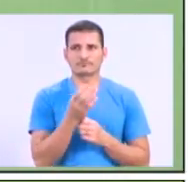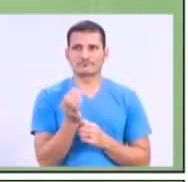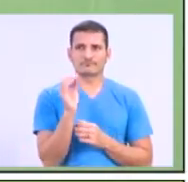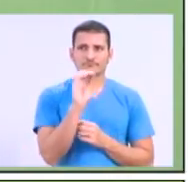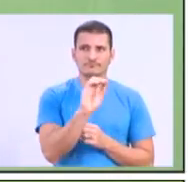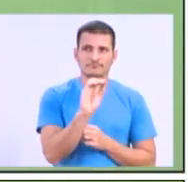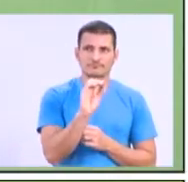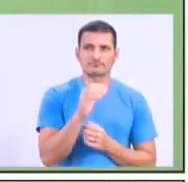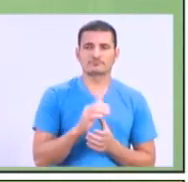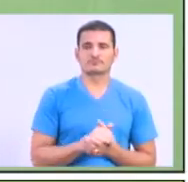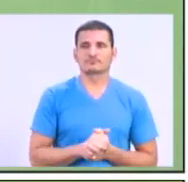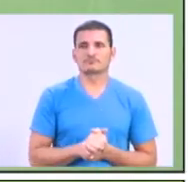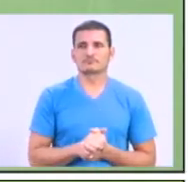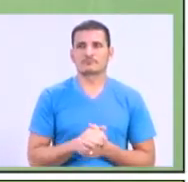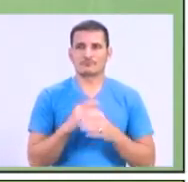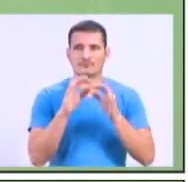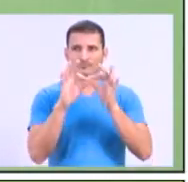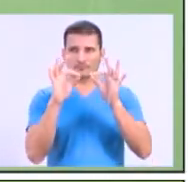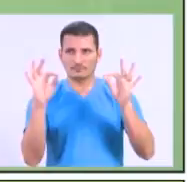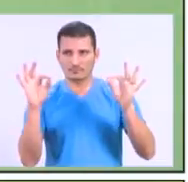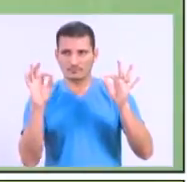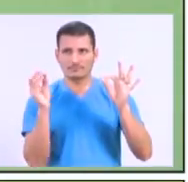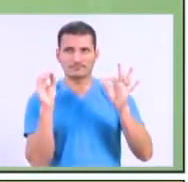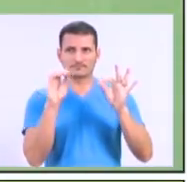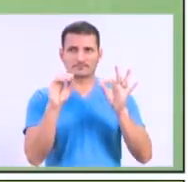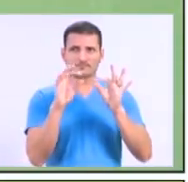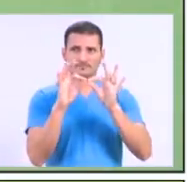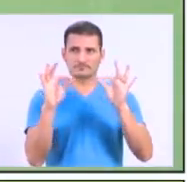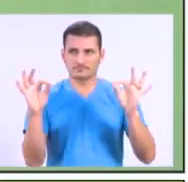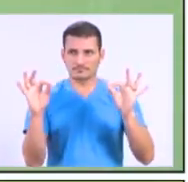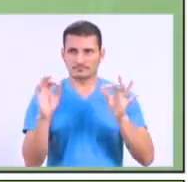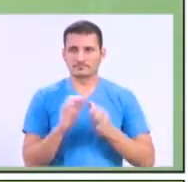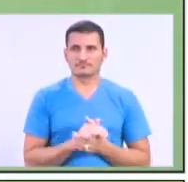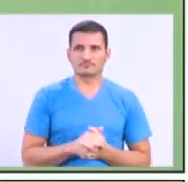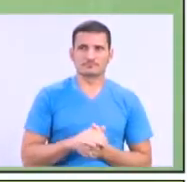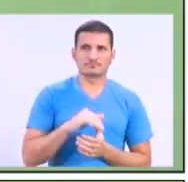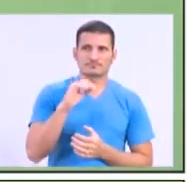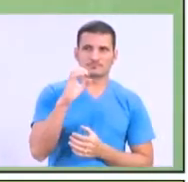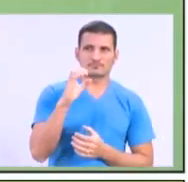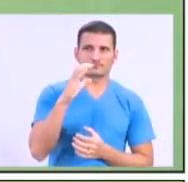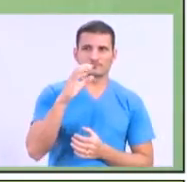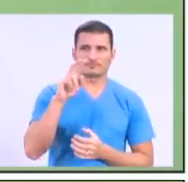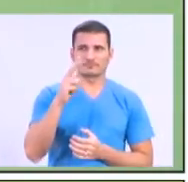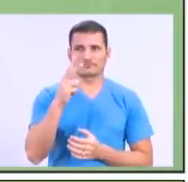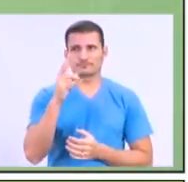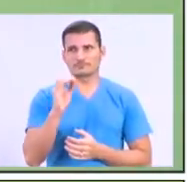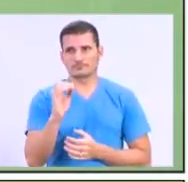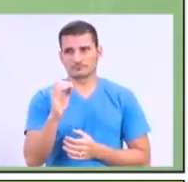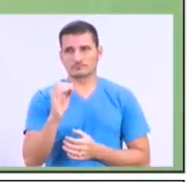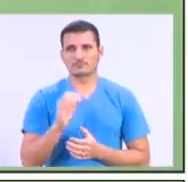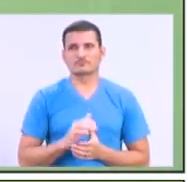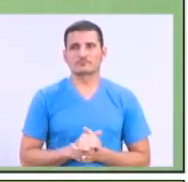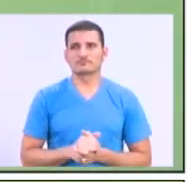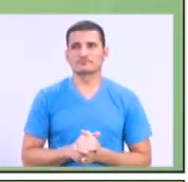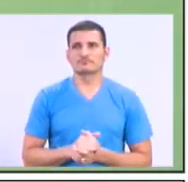né, de informação. Esse comando echo, ele imprime na tela,